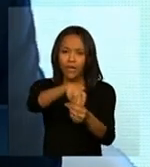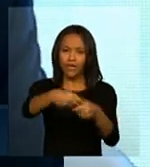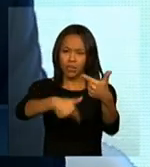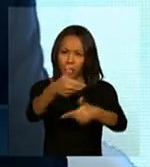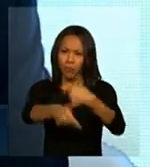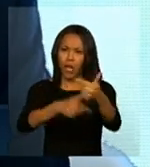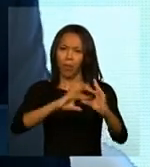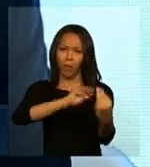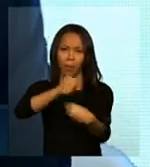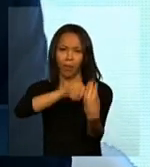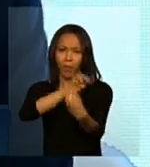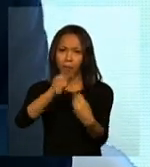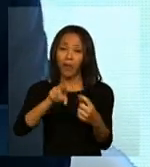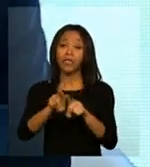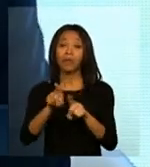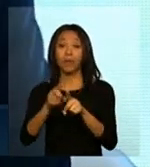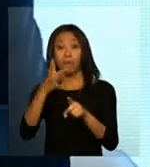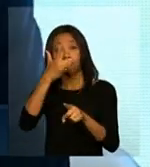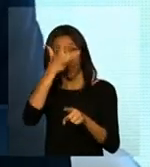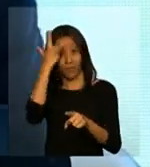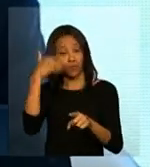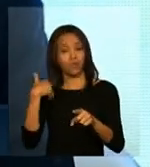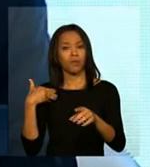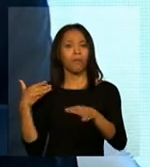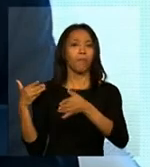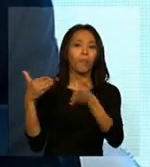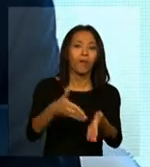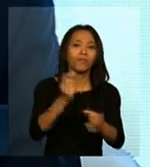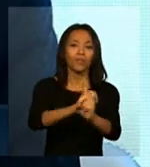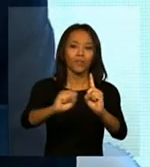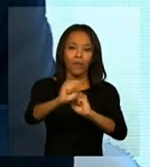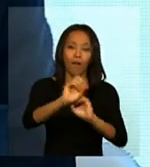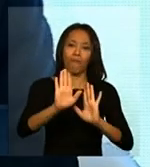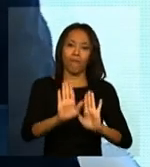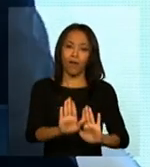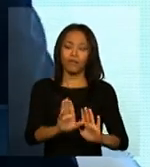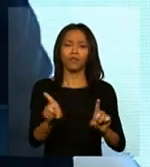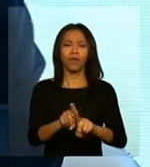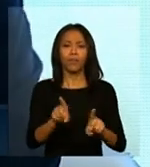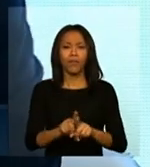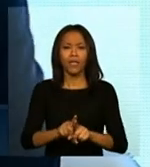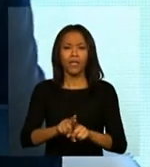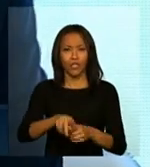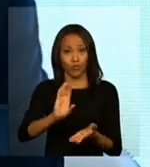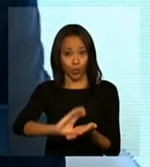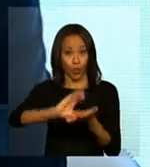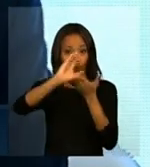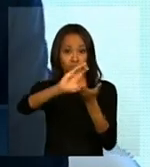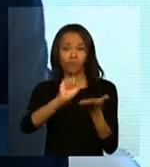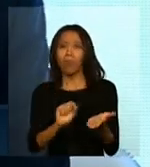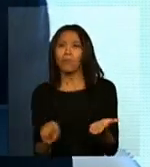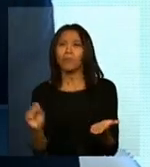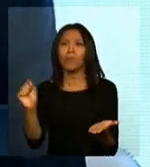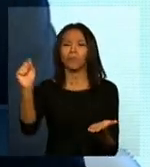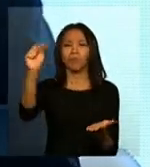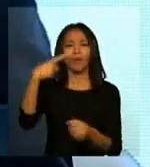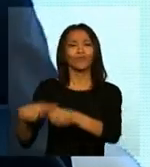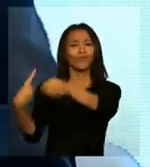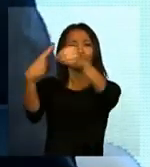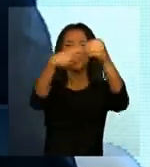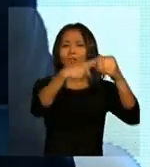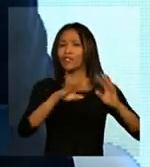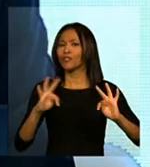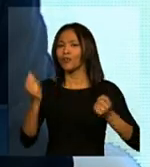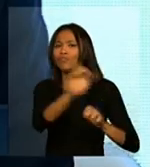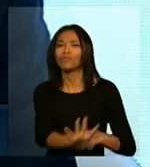participação social que tem lá, mas também nos conselhos municipais, locais, quer dizer, em todo o território